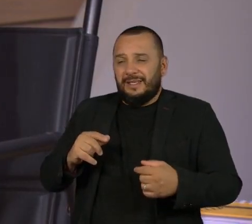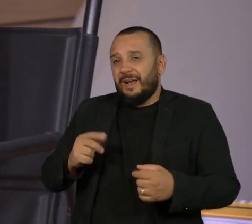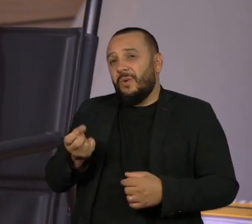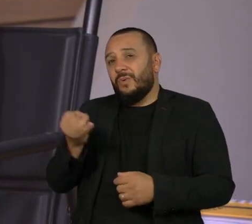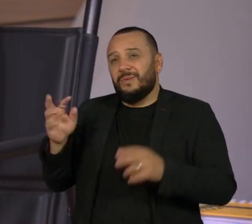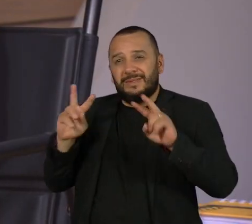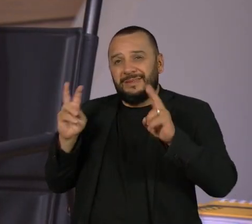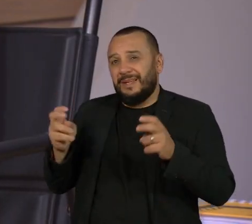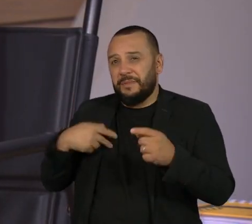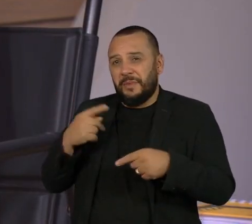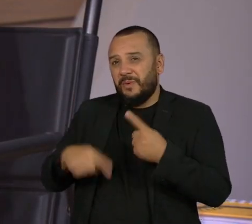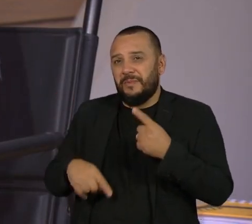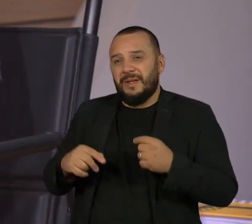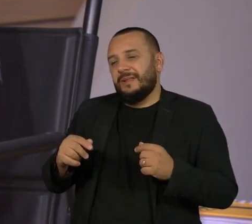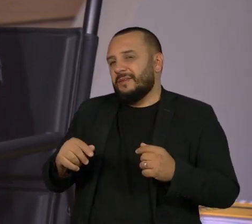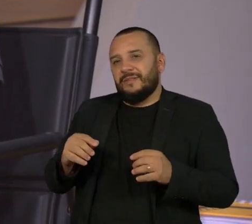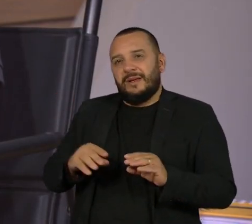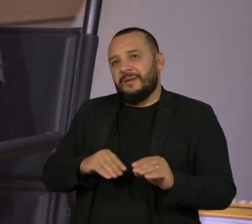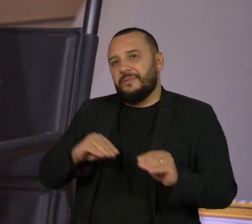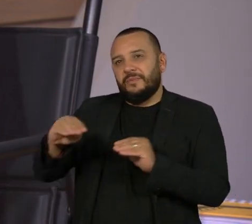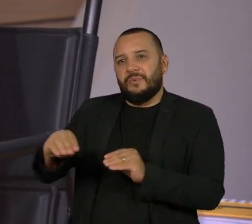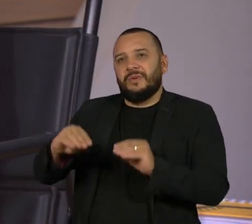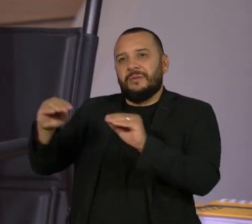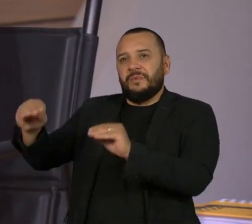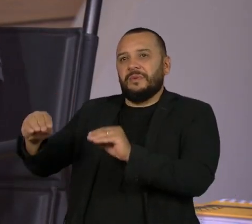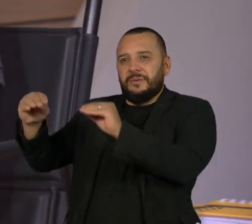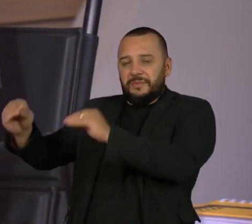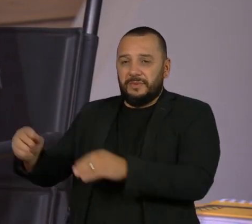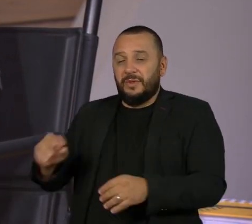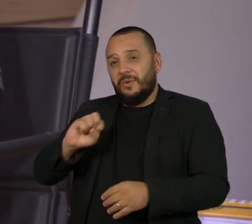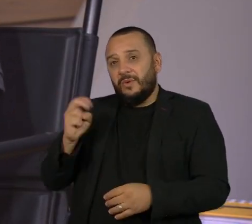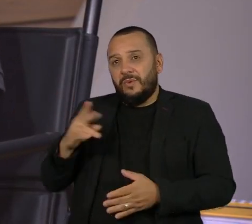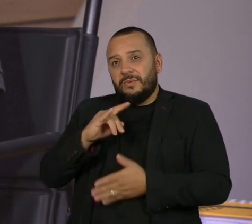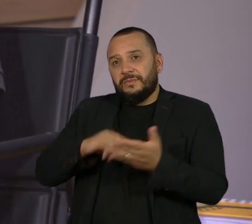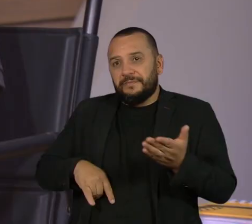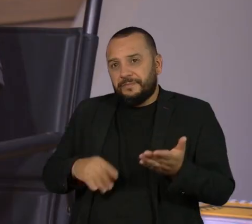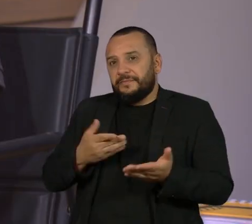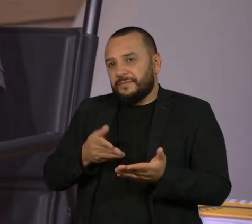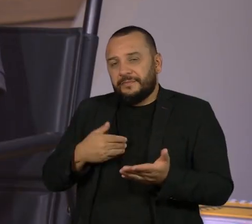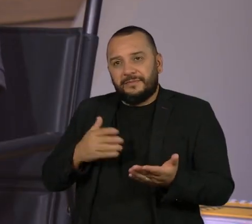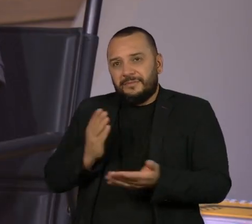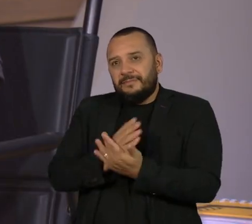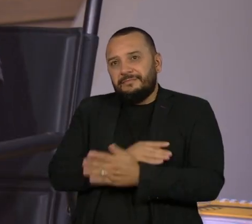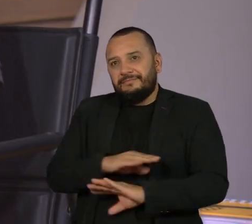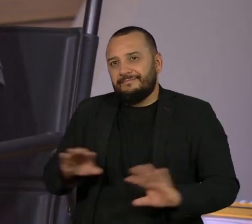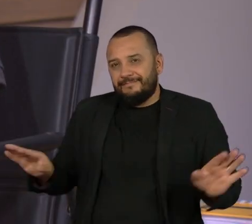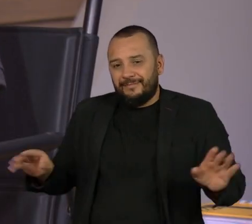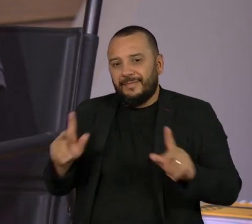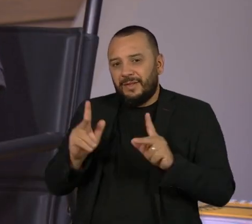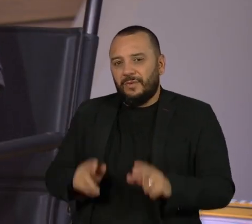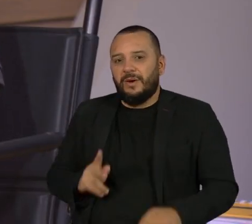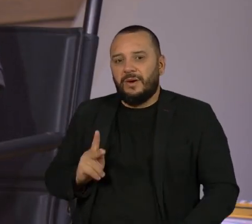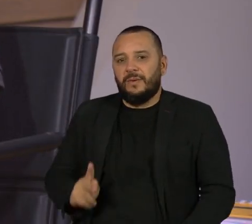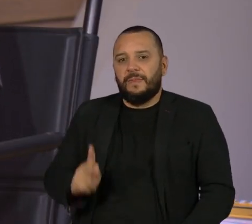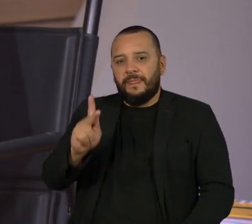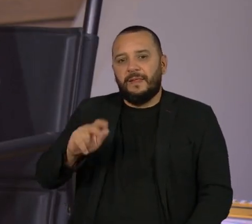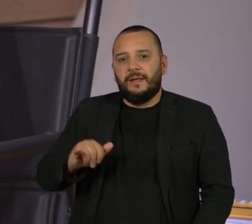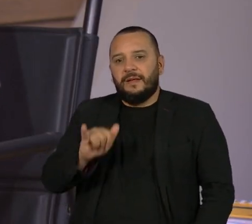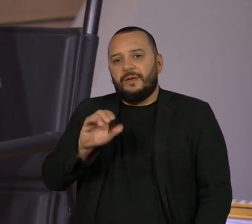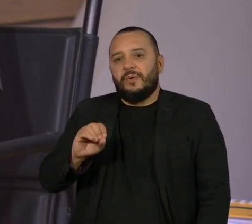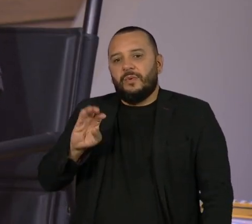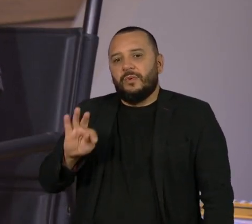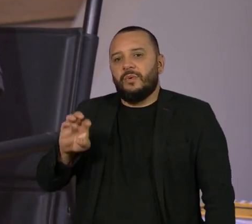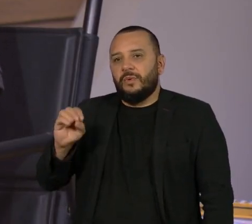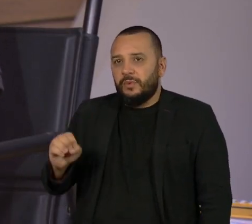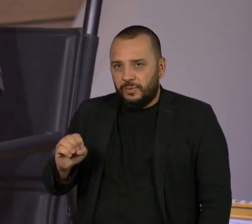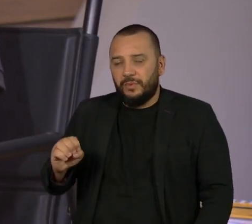ou você vai acaba aquele documento, como foi o caso do Protocolo de Quioto, abre uma outra janela com